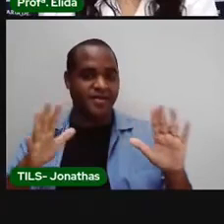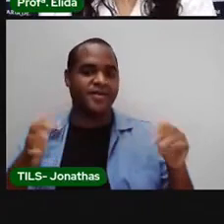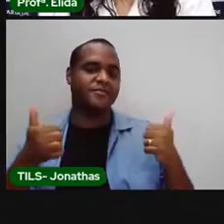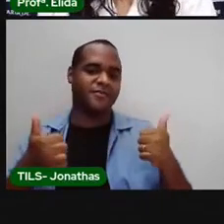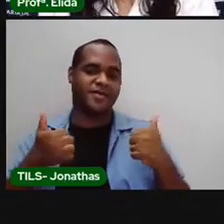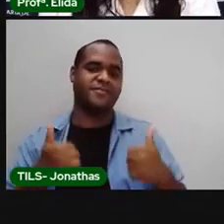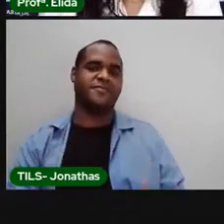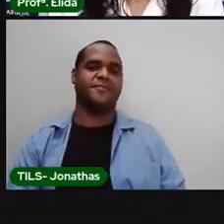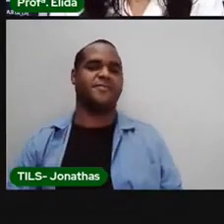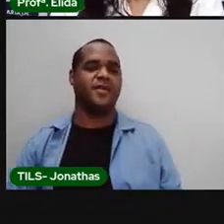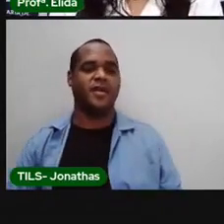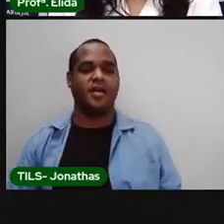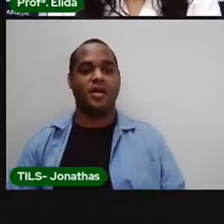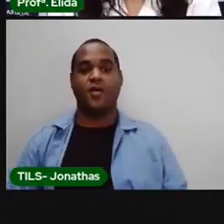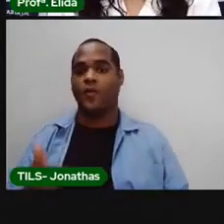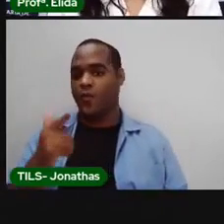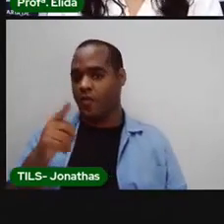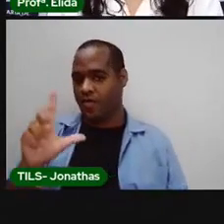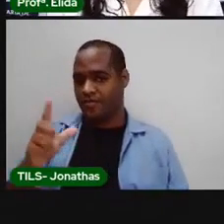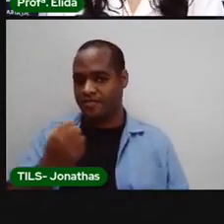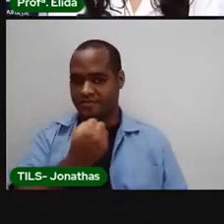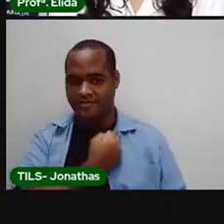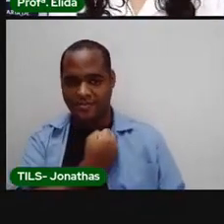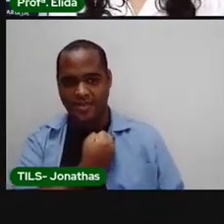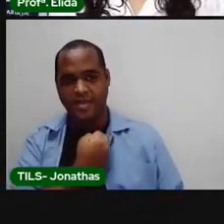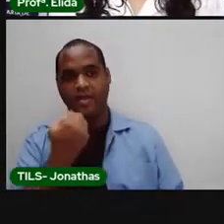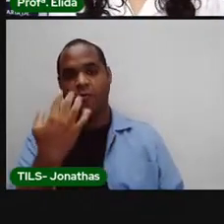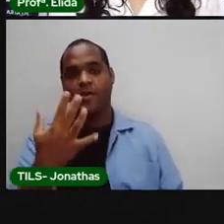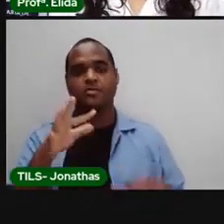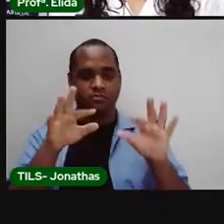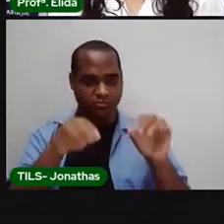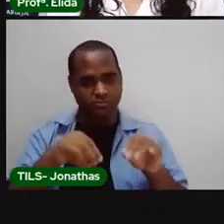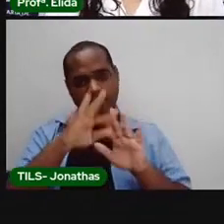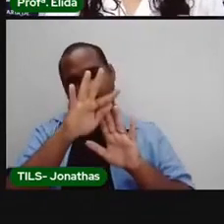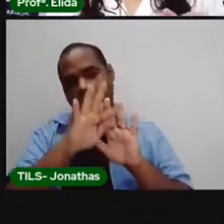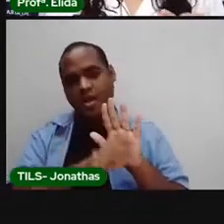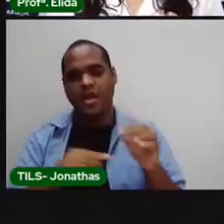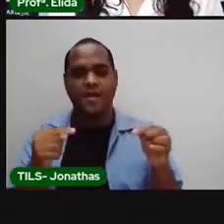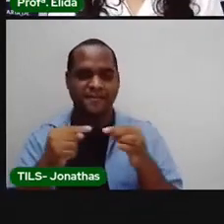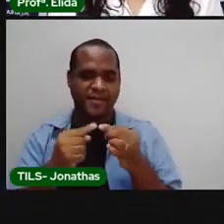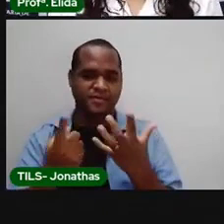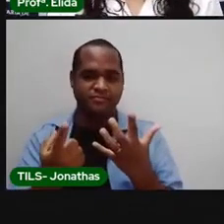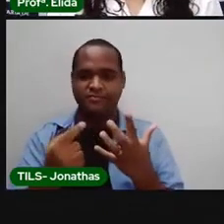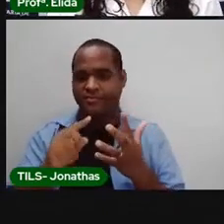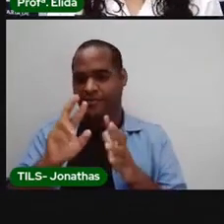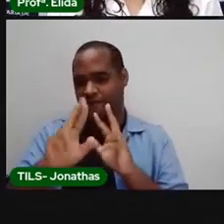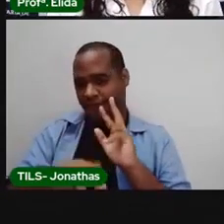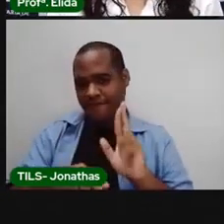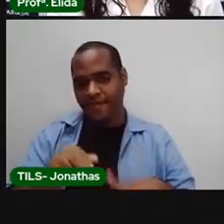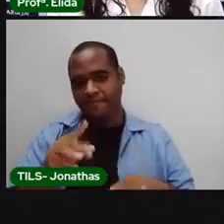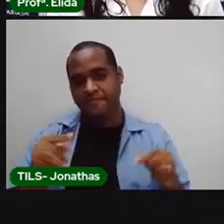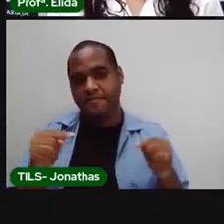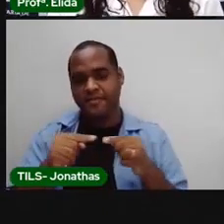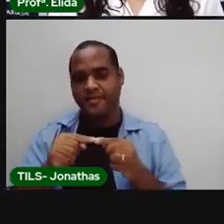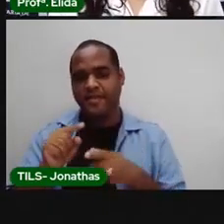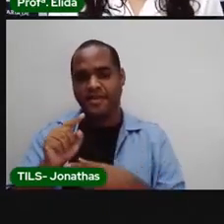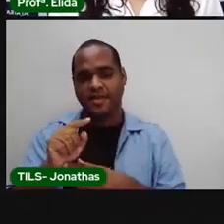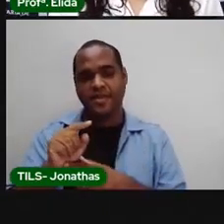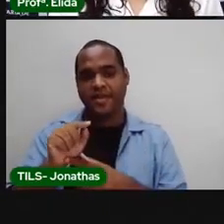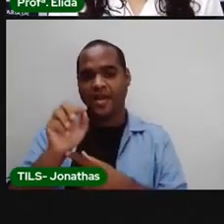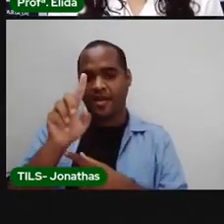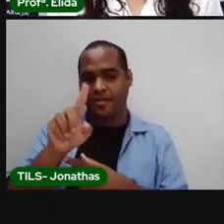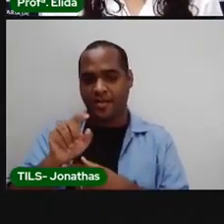bem. Questão número 4. No final do texto, aparece um ponto diferente. É o ponto